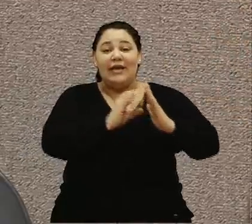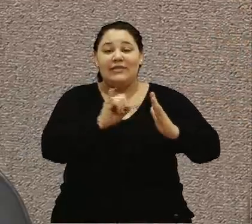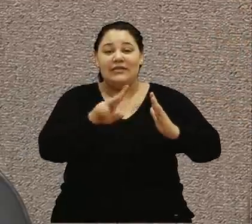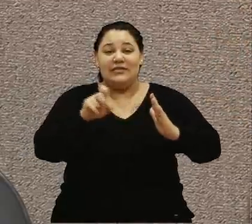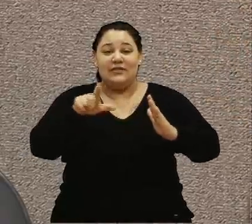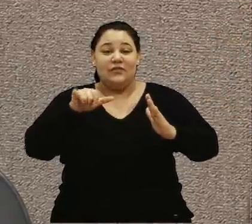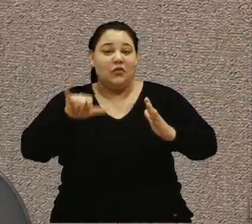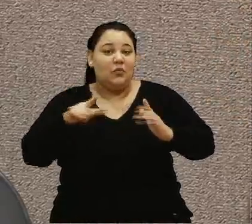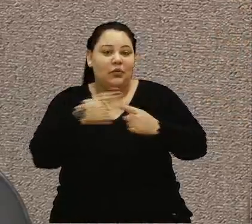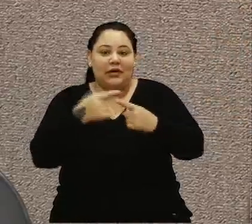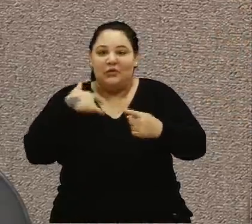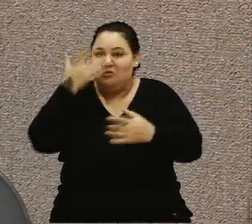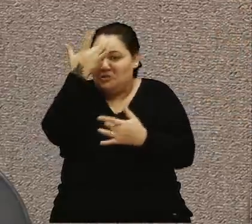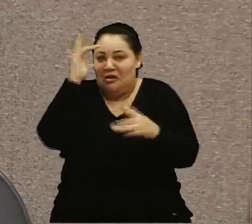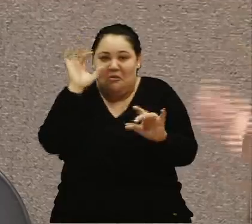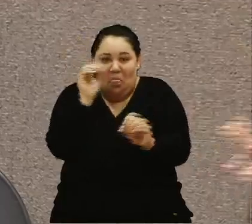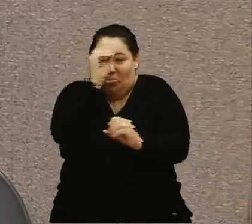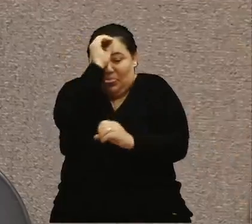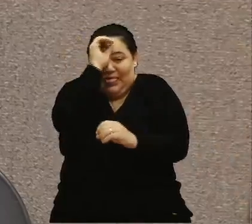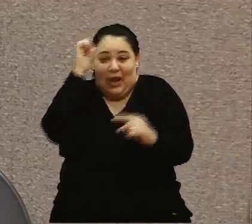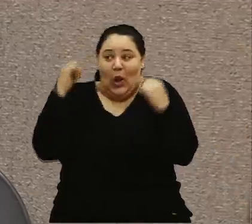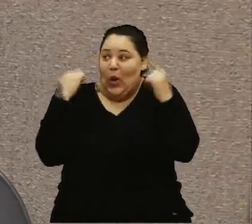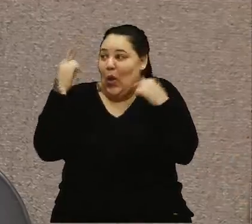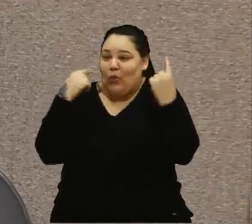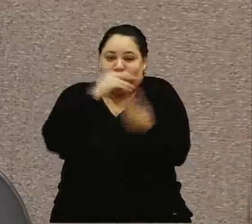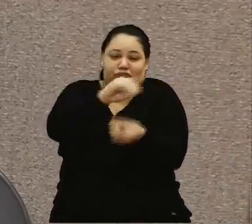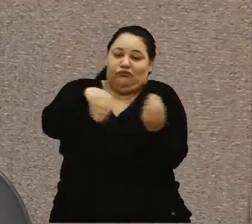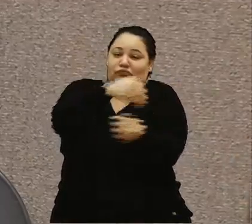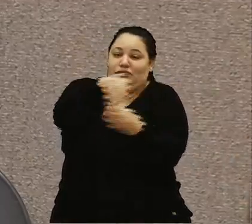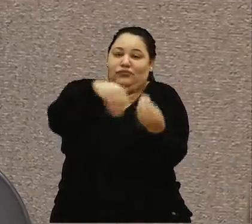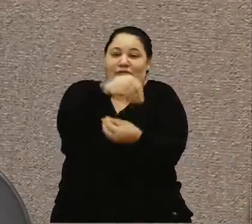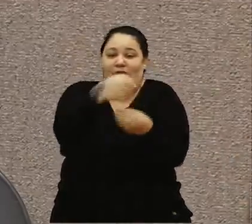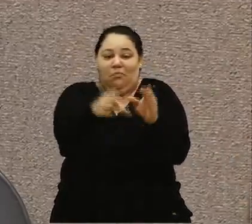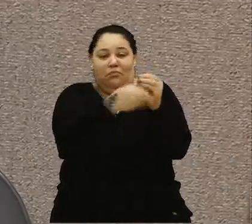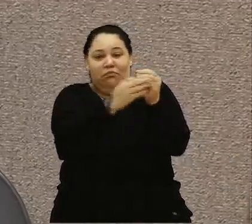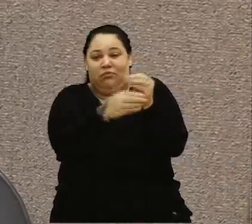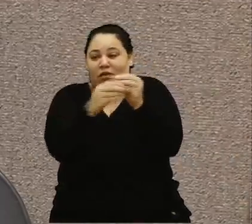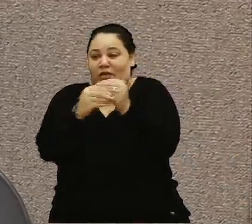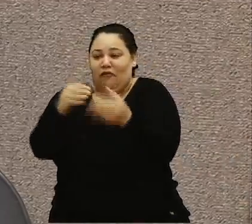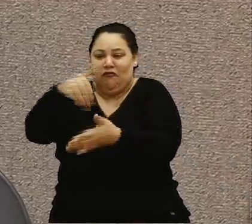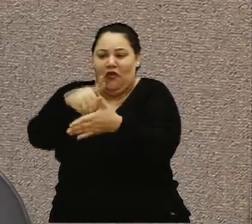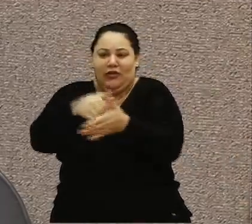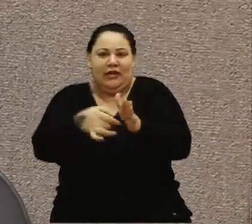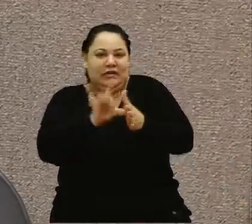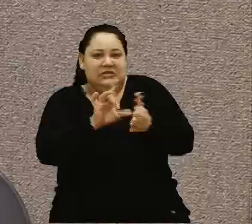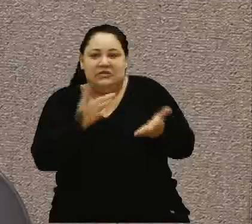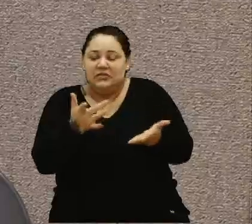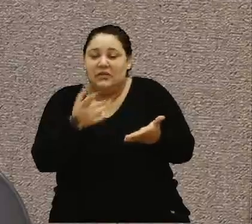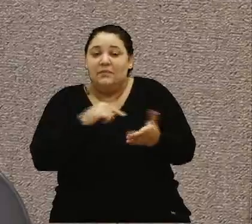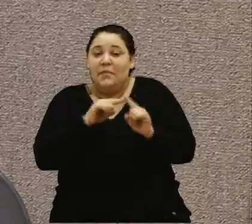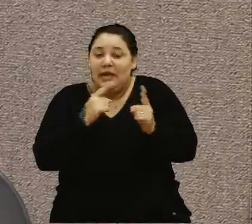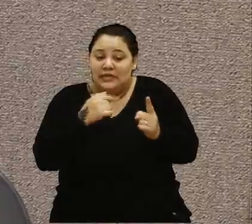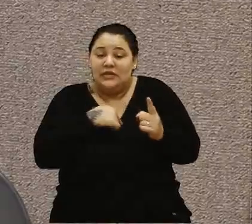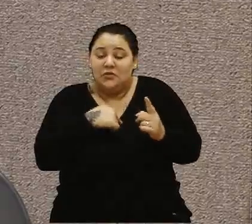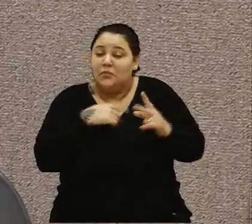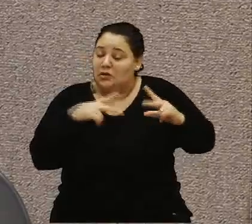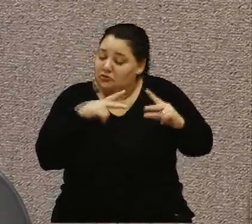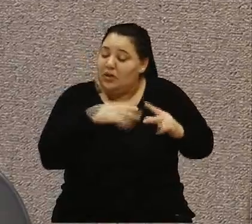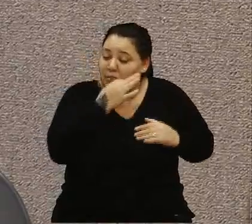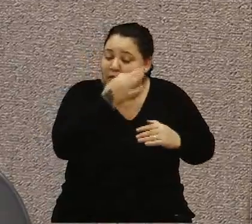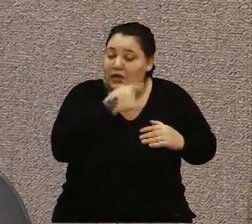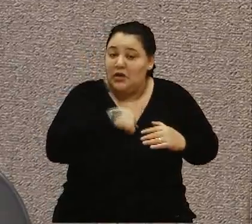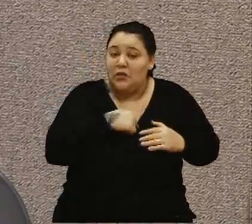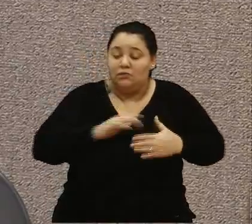a gente fez hoje aqui de votar número de membros antes de adicionar ou não, mas eu me comprometo a conversar com a Casa Civil para que a gente talvez